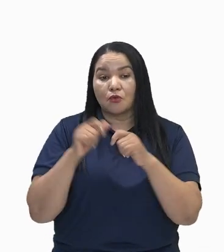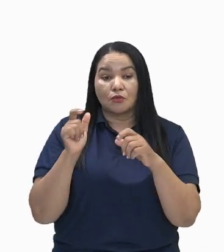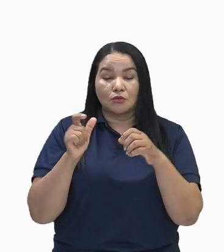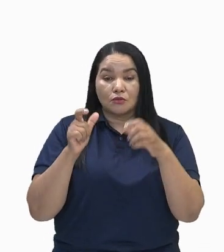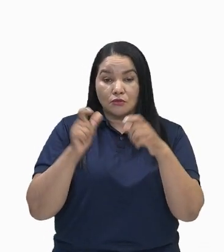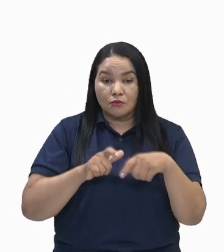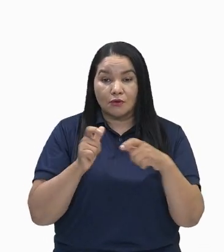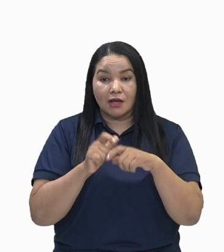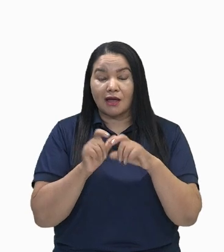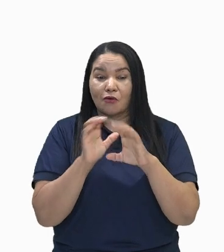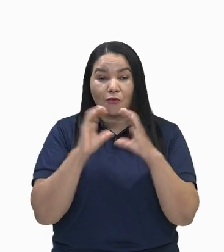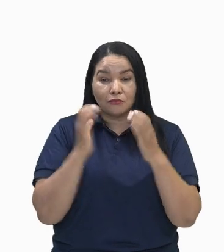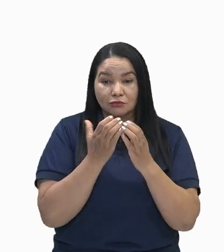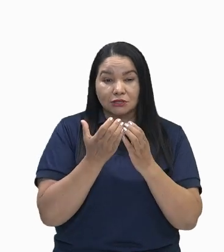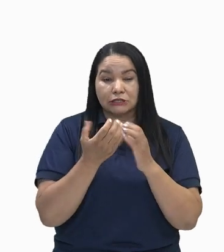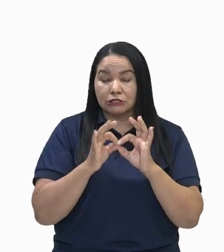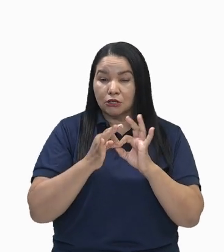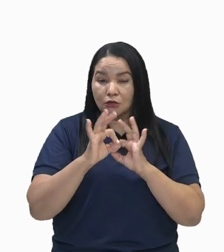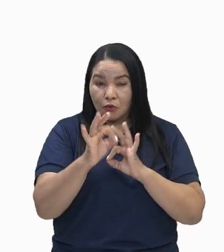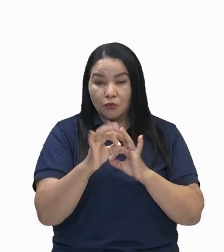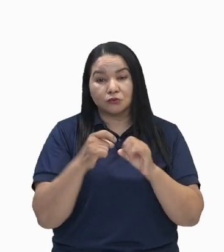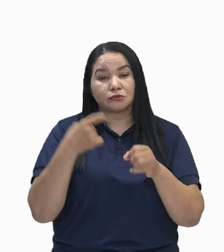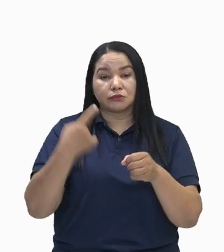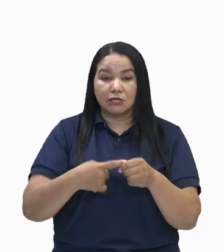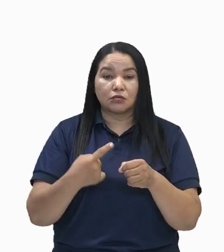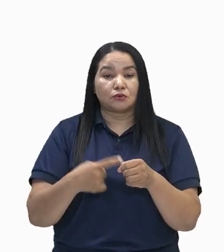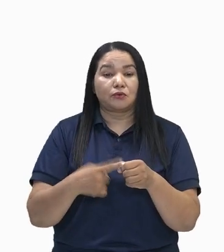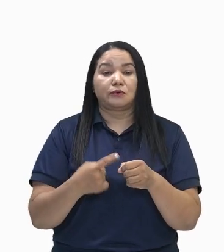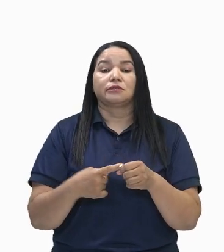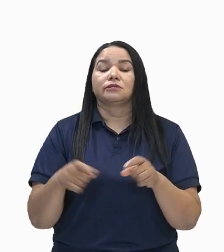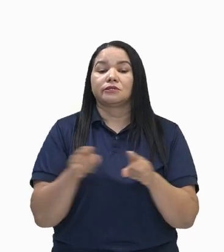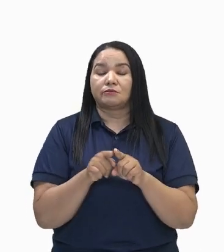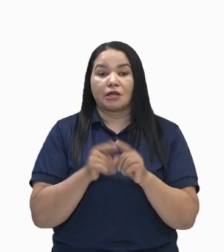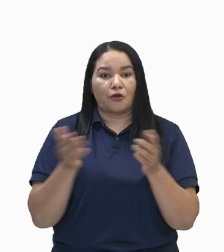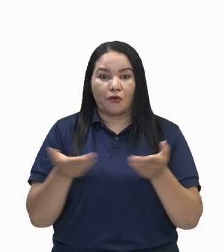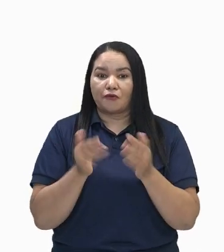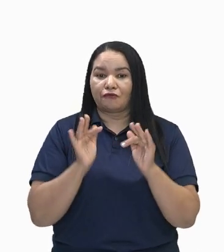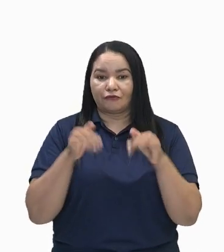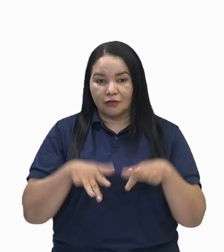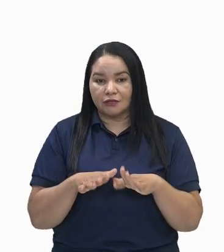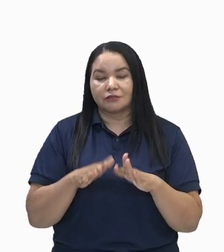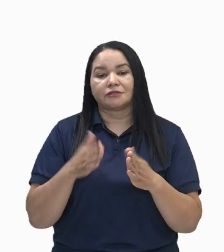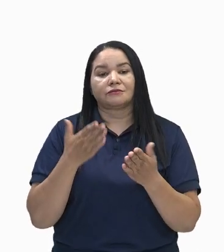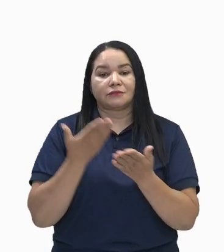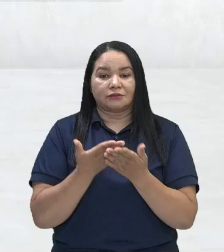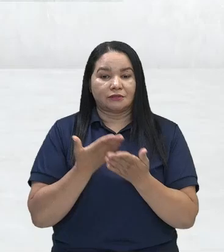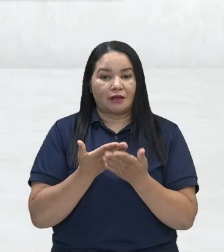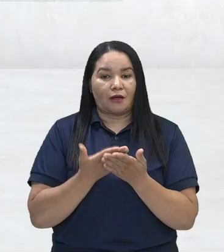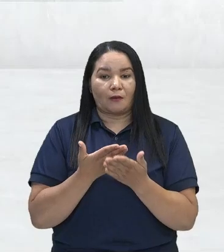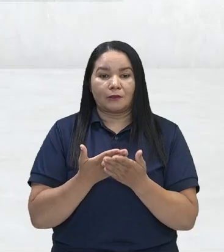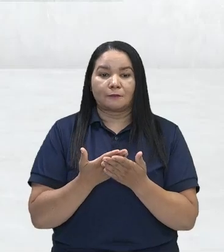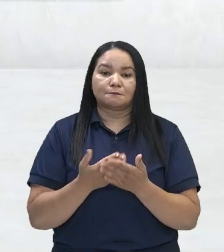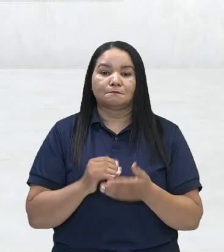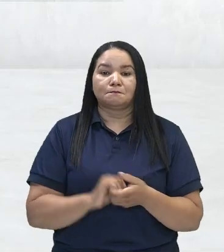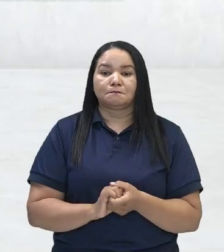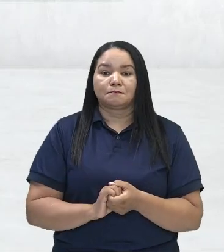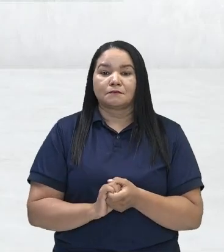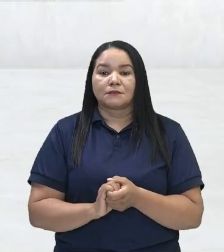remotas, certo? E com isso, finalizamos a nossa